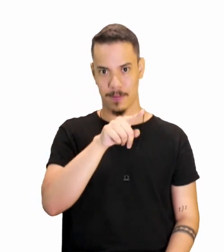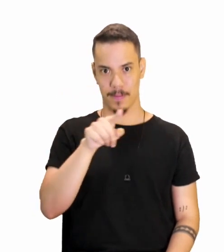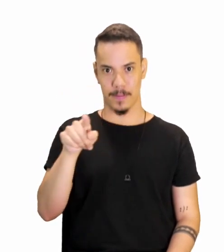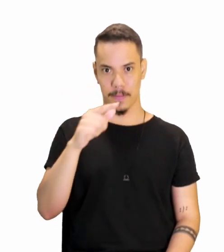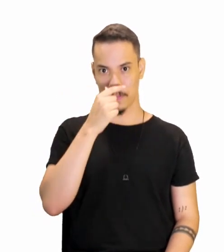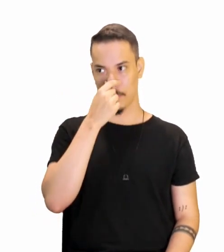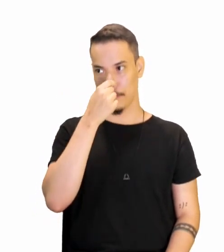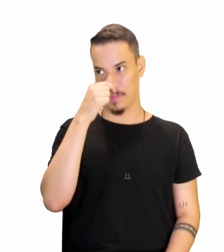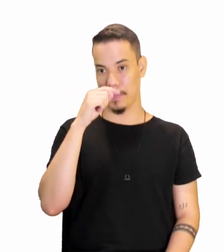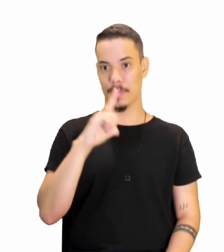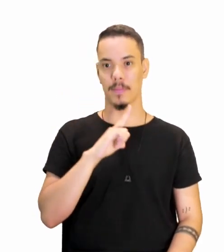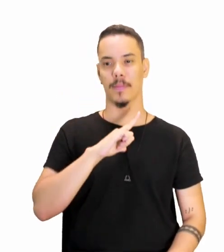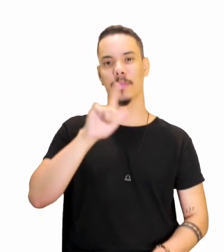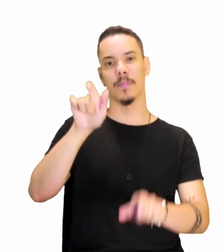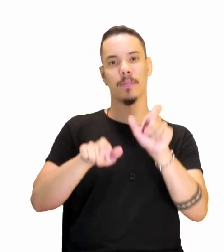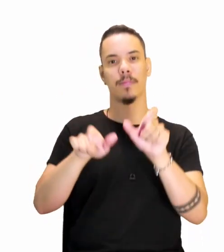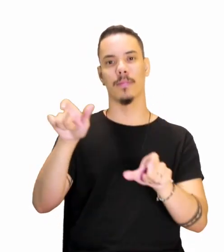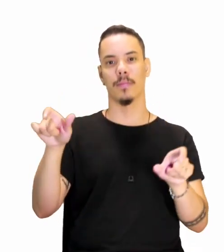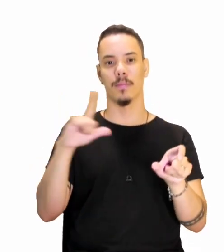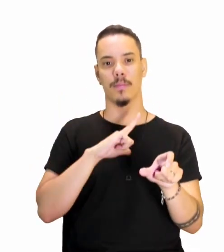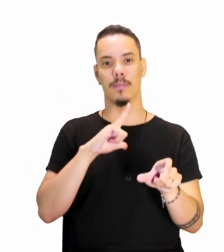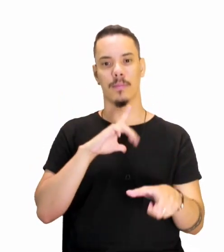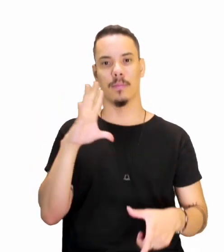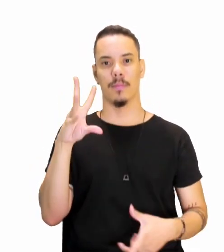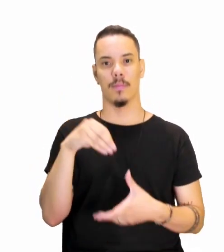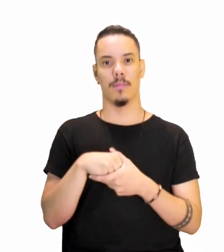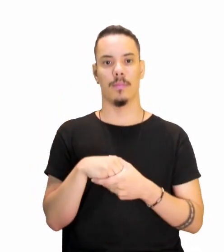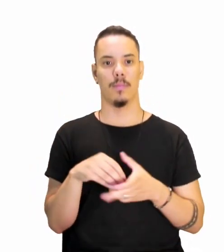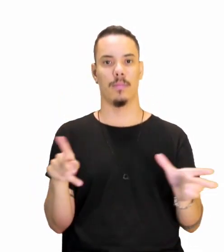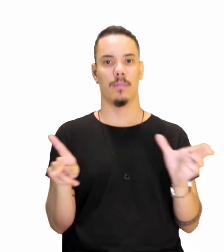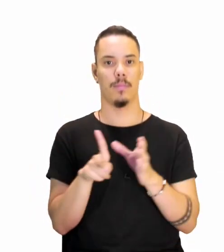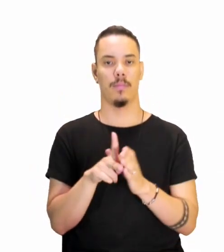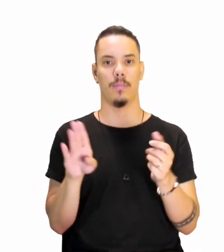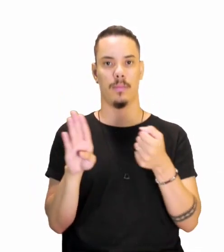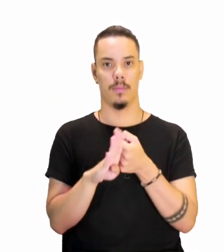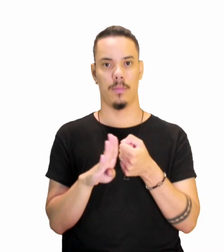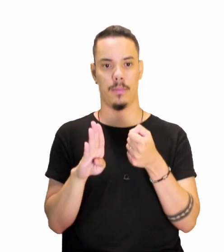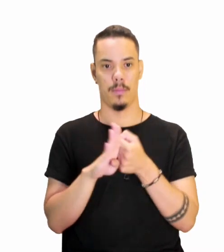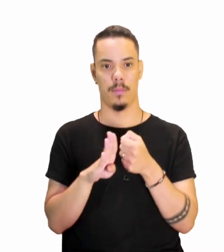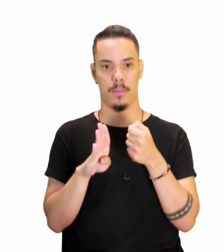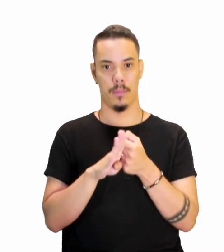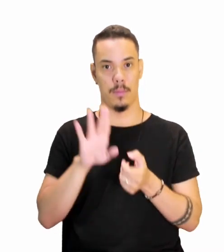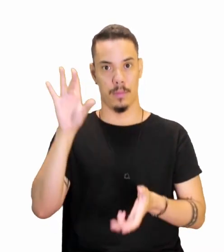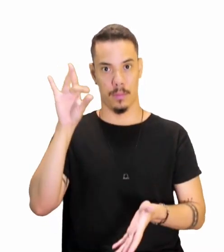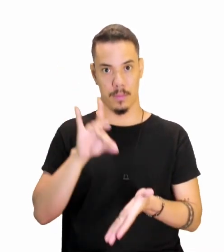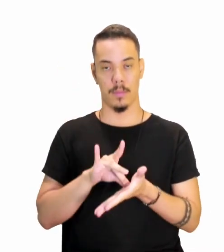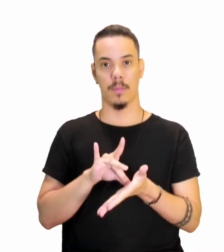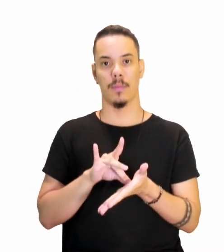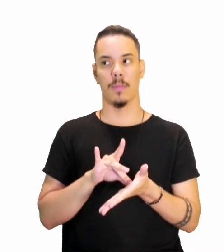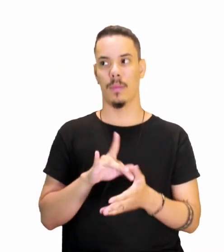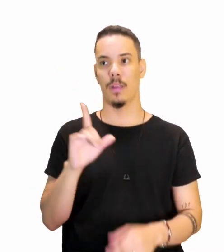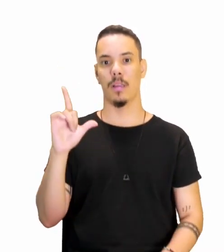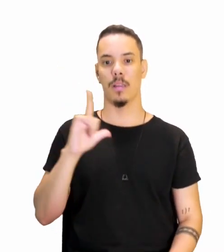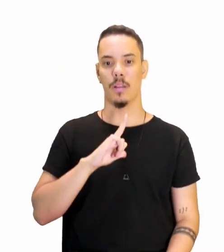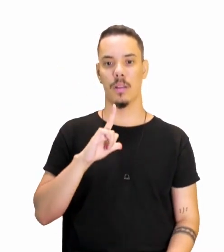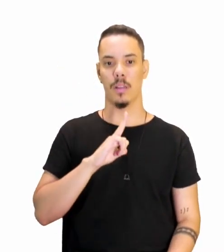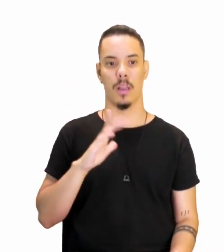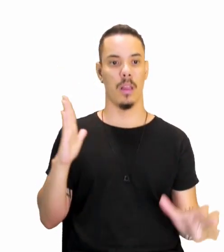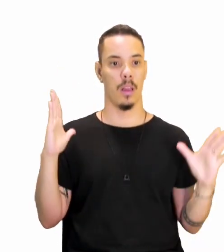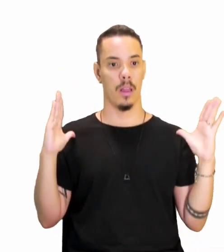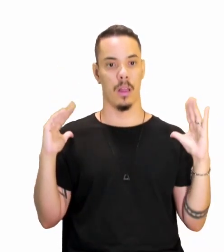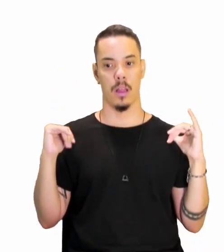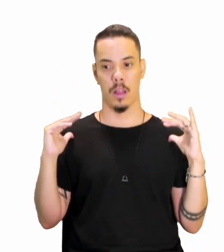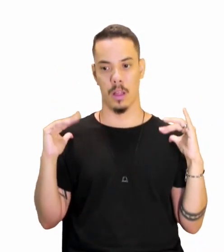seres que estão lá são o quê? Substantivo concreto, tá? Aí eu tenho